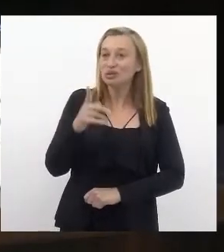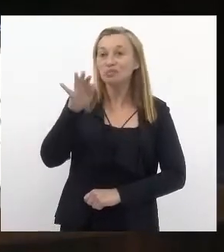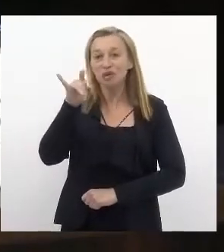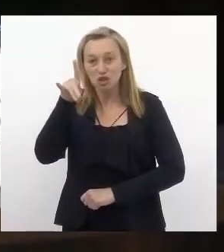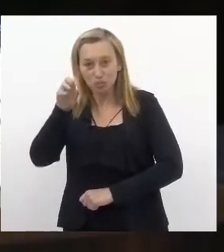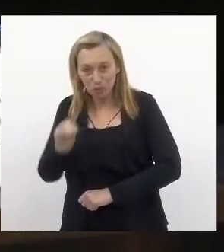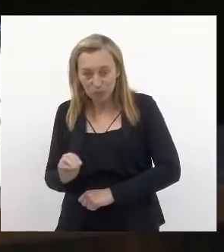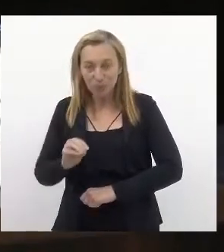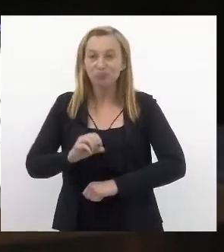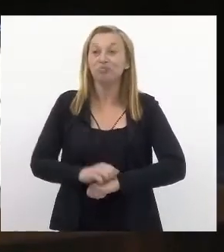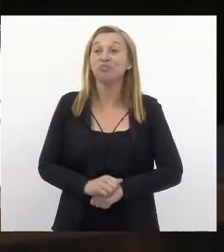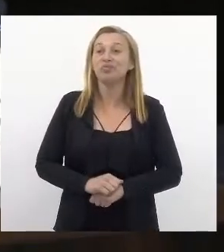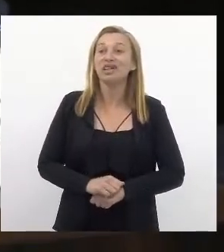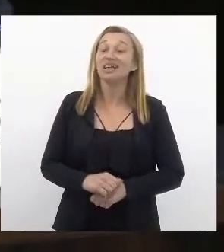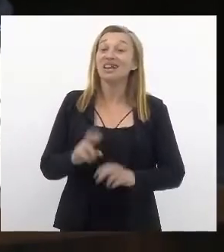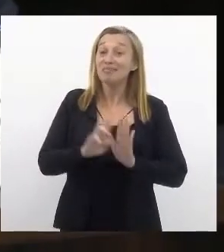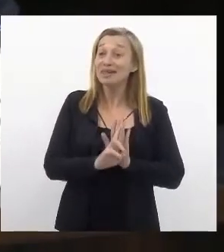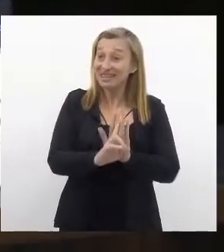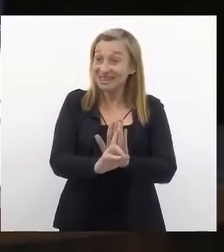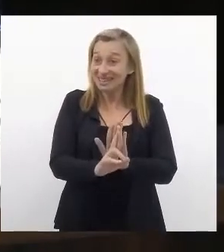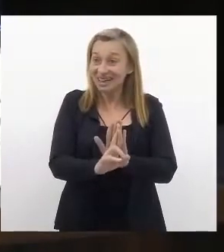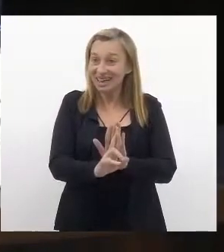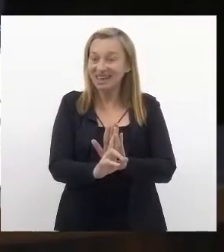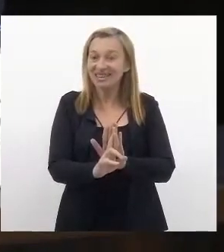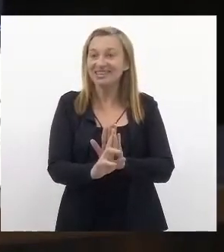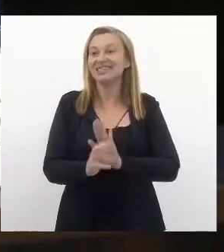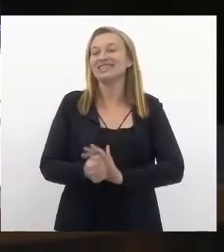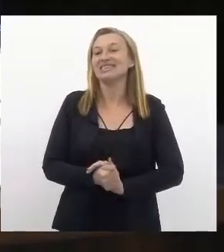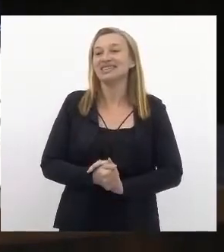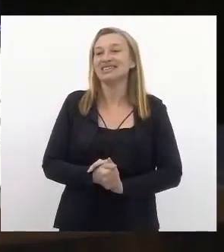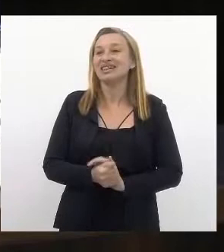regional. Eu tive que representar a palavra do nosso cônsul